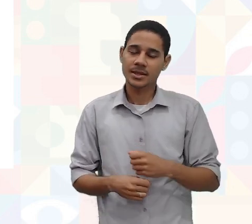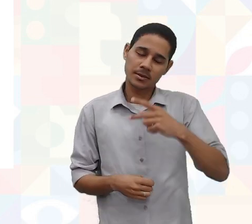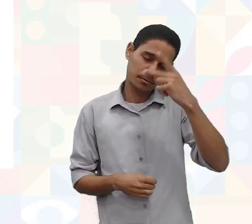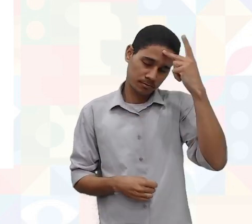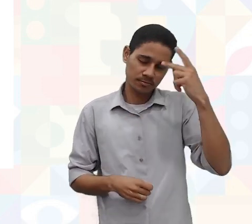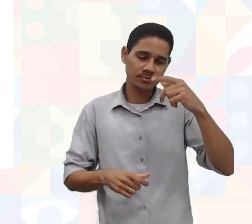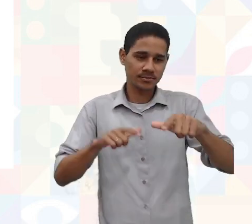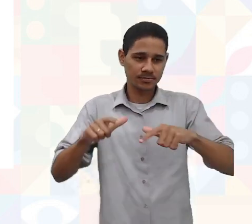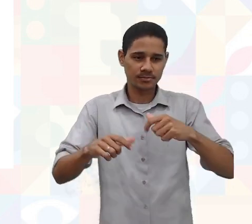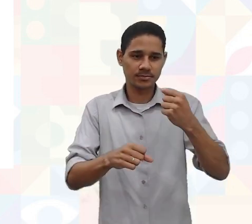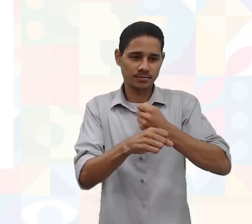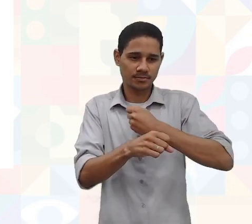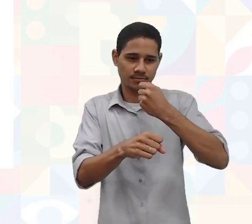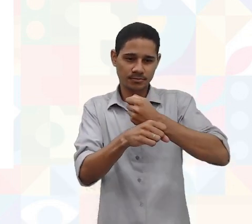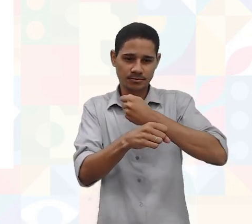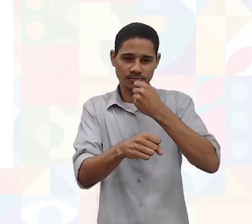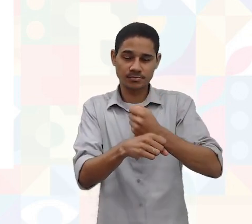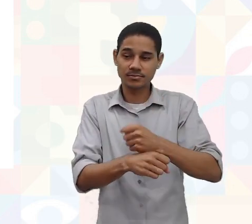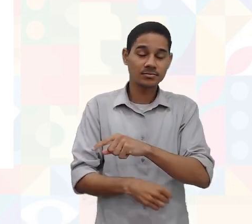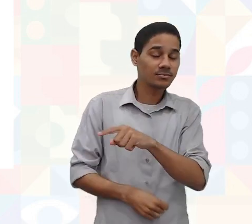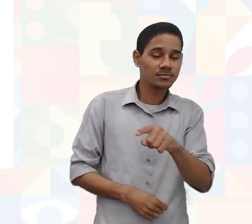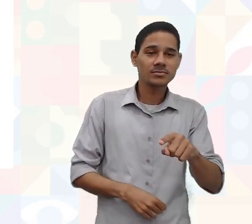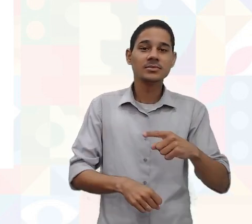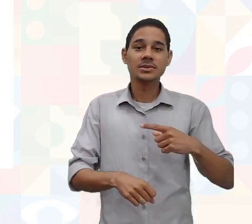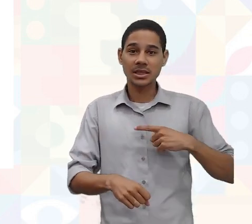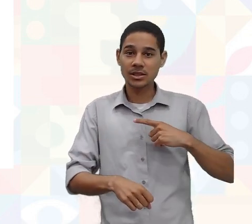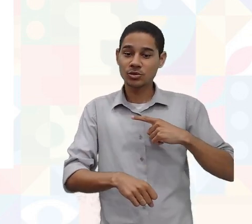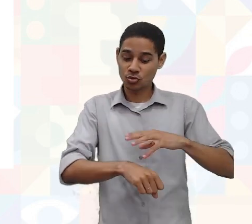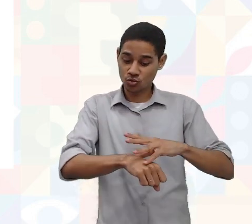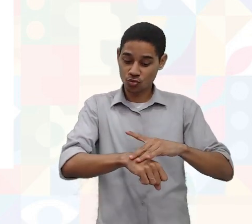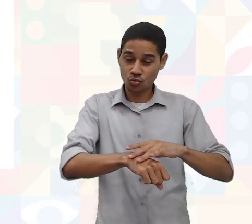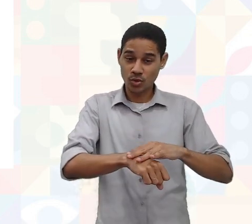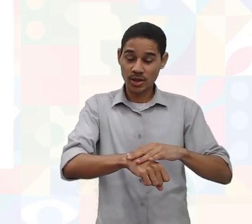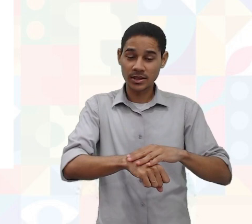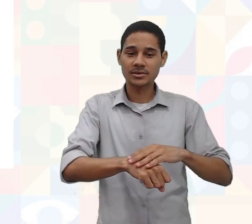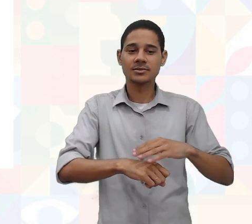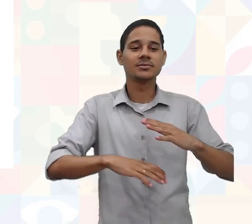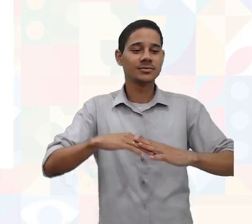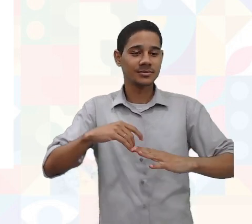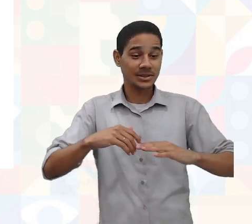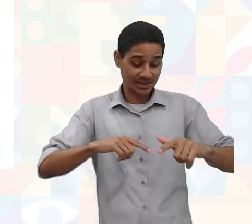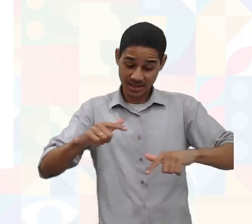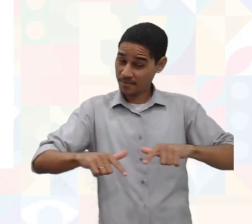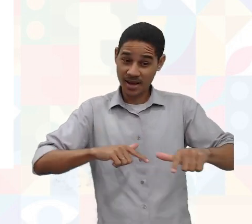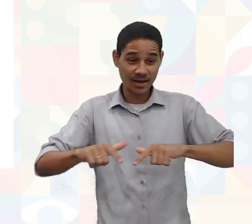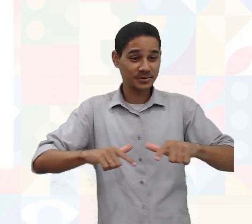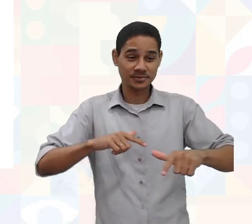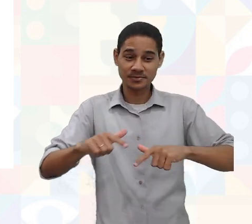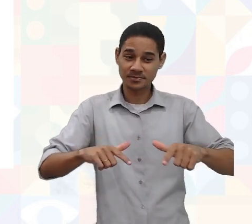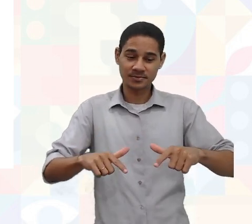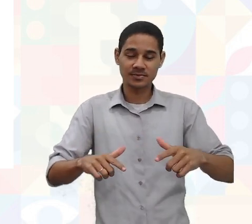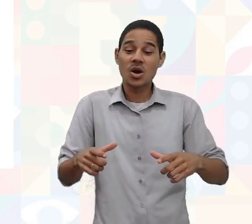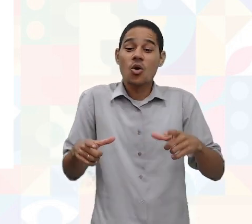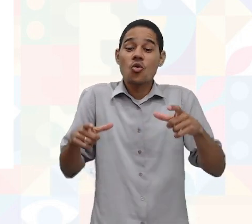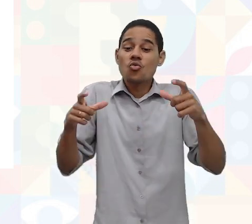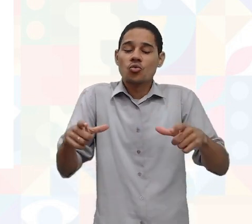civil estão sujeitos à doença do trabalho, porque estão expostos